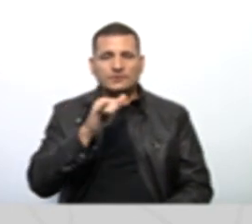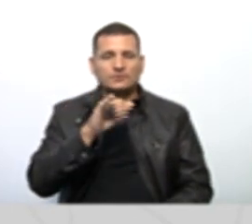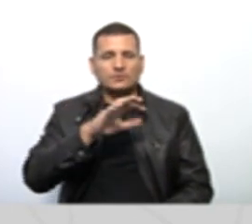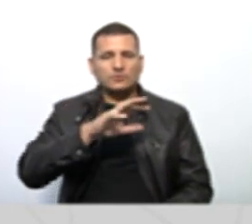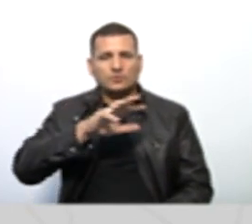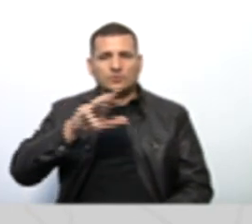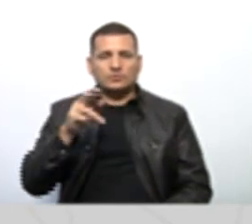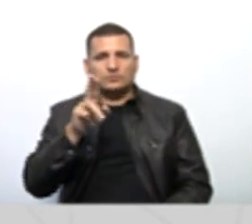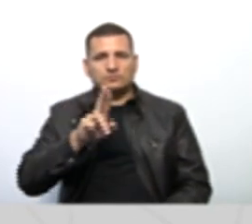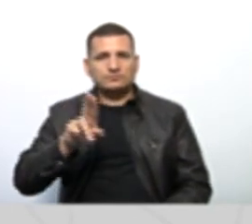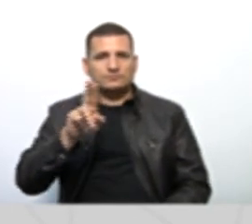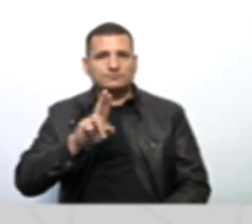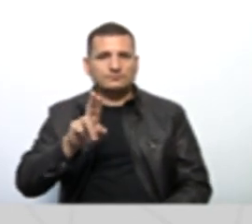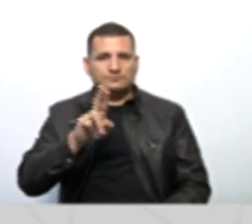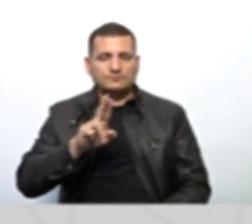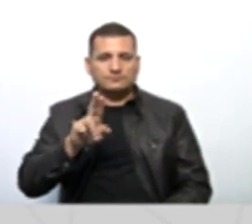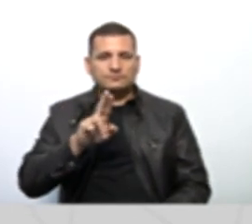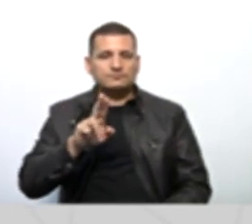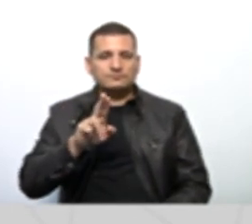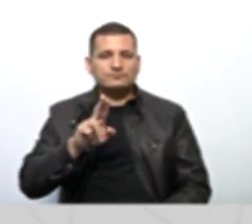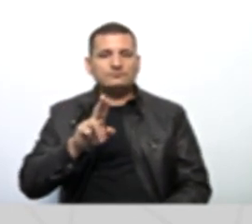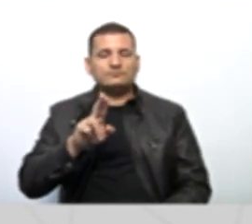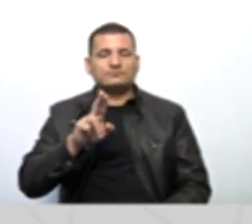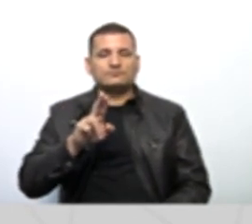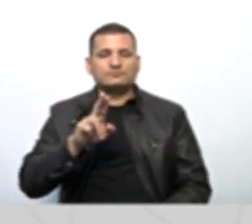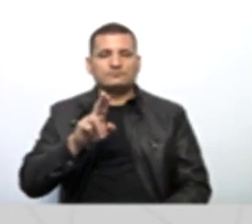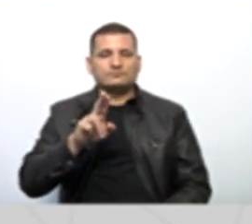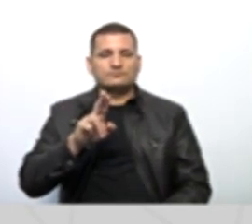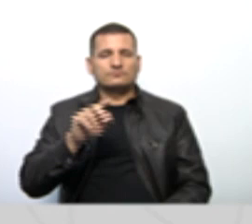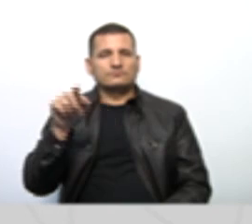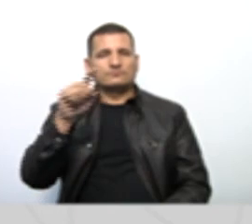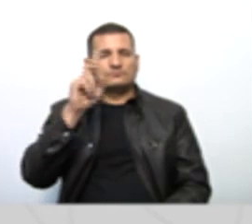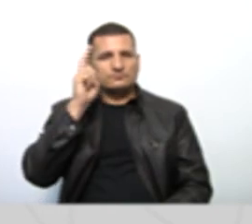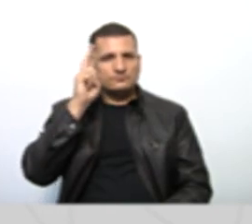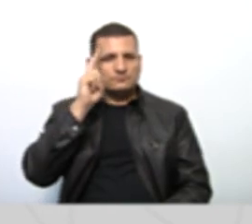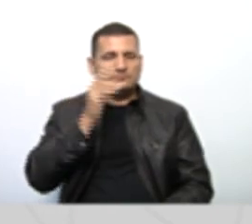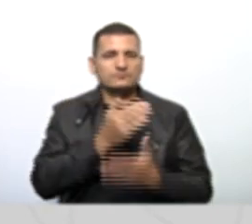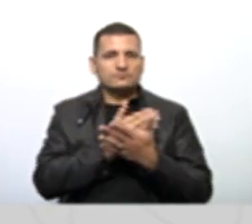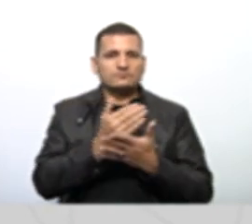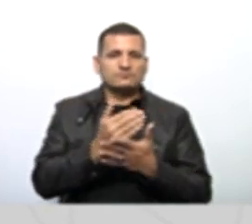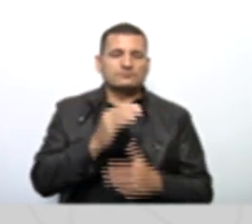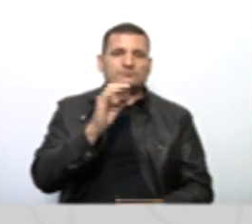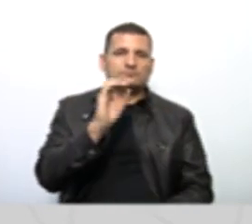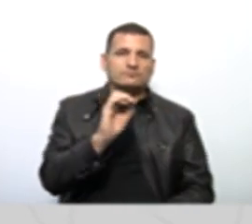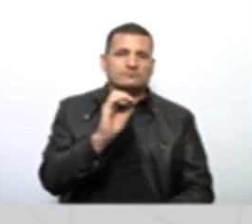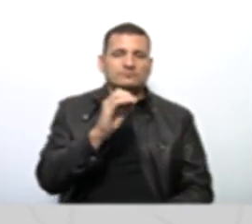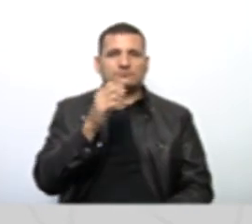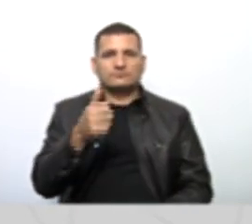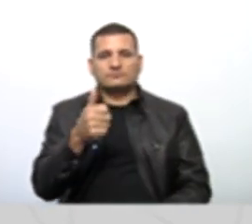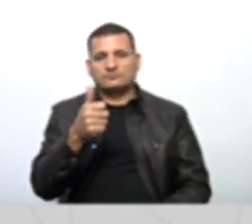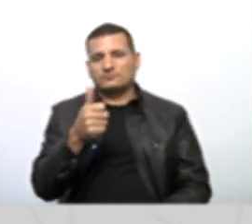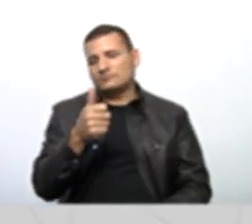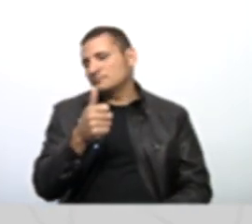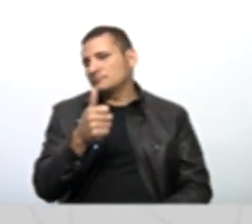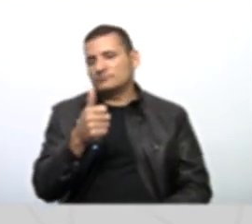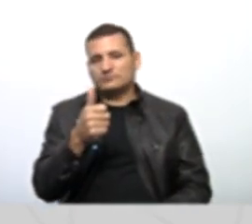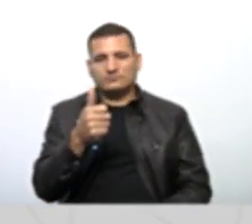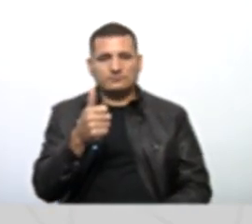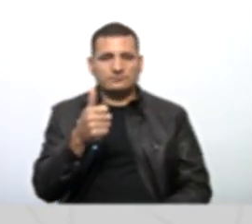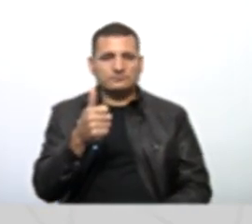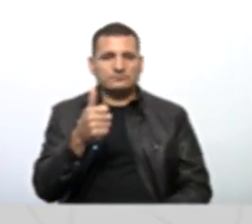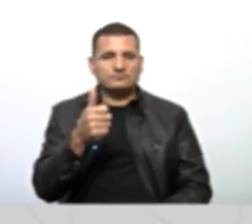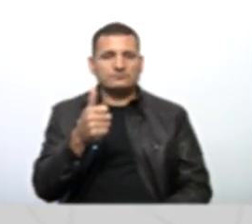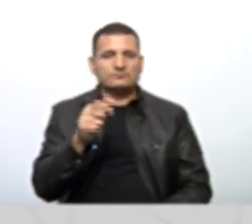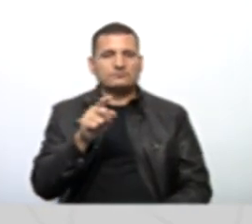beats pessoal quero dizer a todos os bits todo mundo lembra que o bit é zero e um é isso quando você utiliza